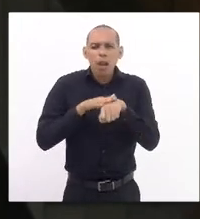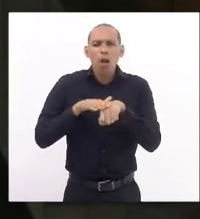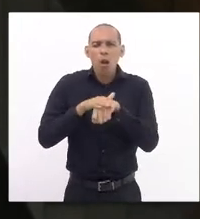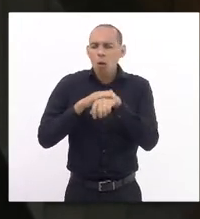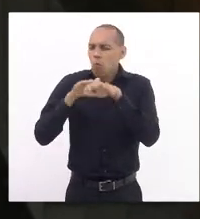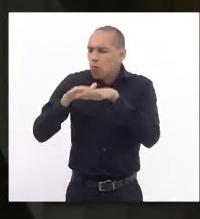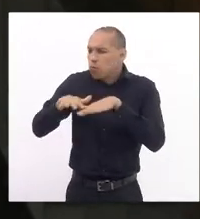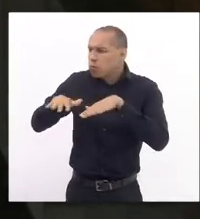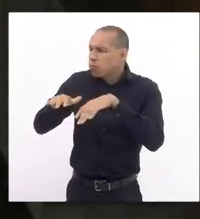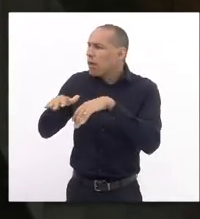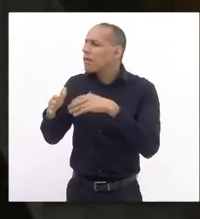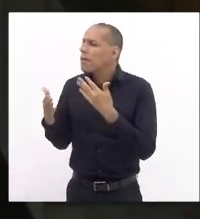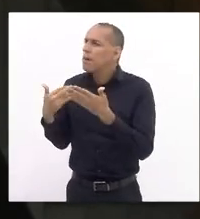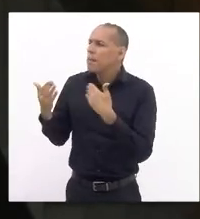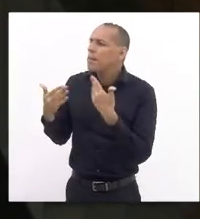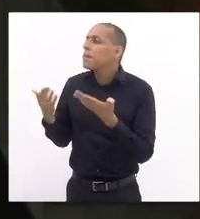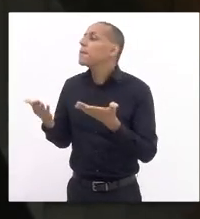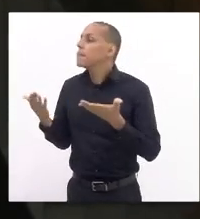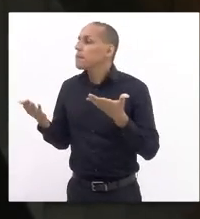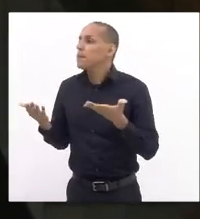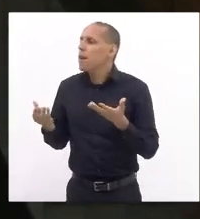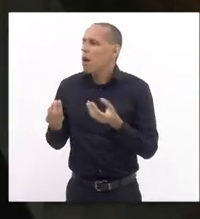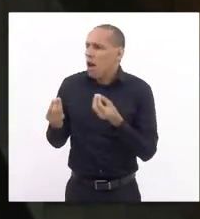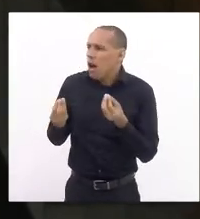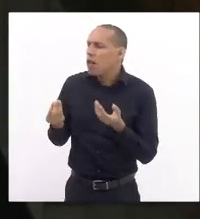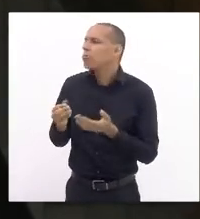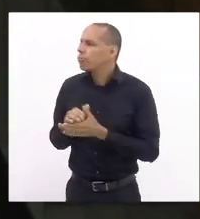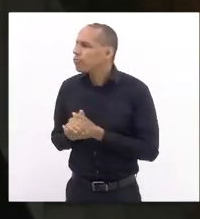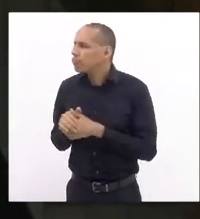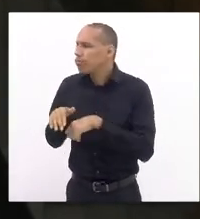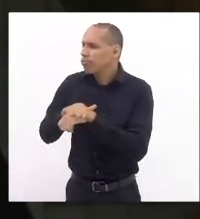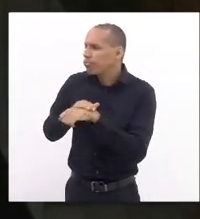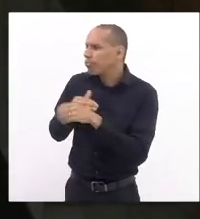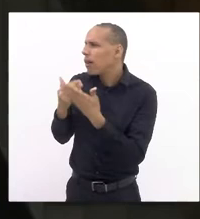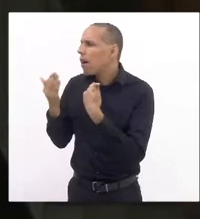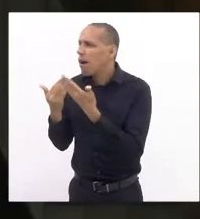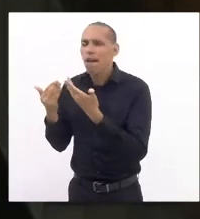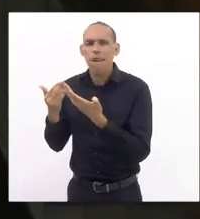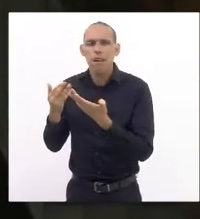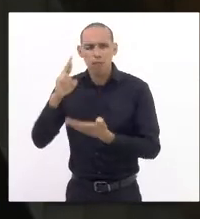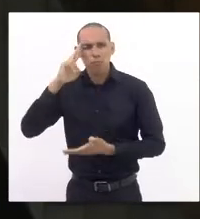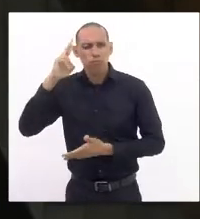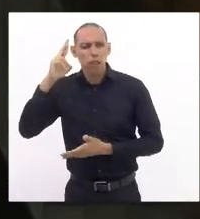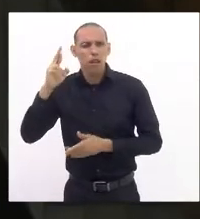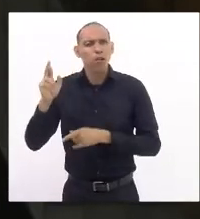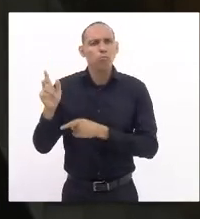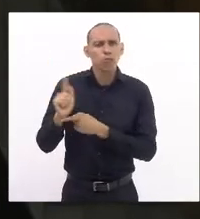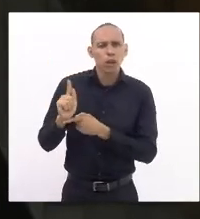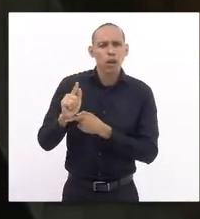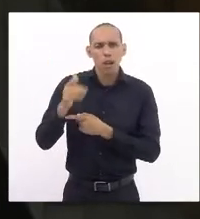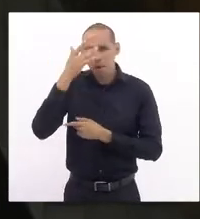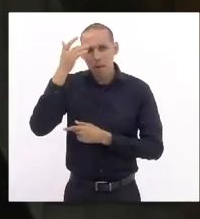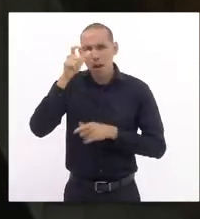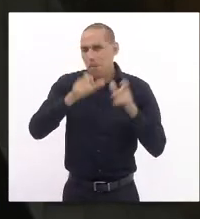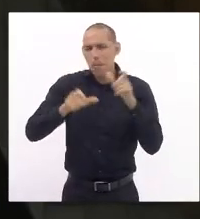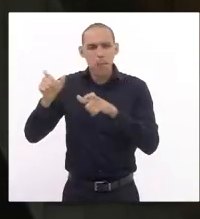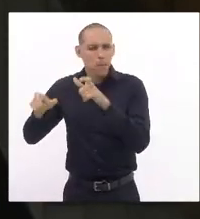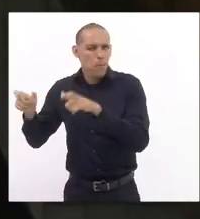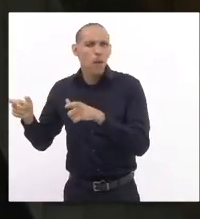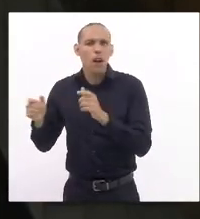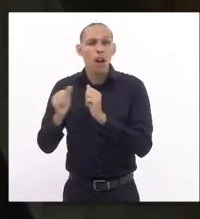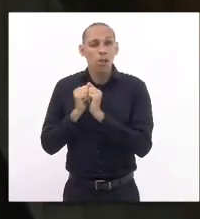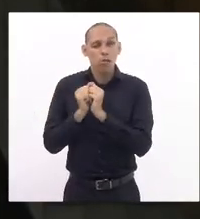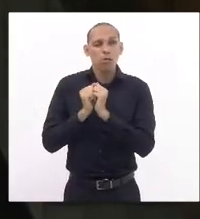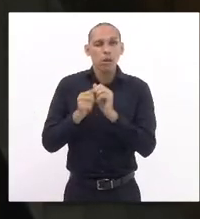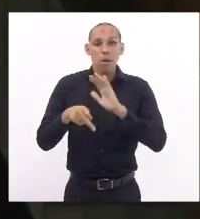com lideranças, gestores, enfim, pessoas que interagem conosco